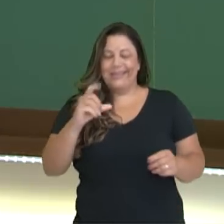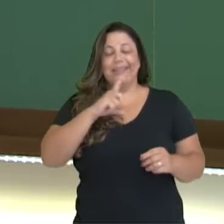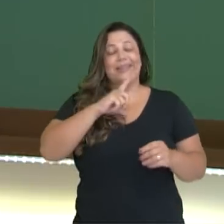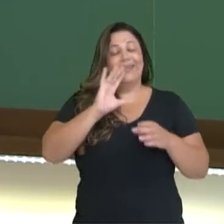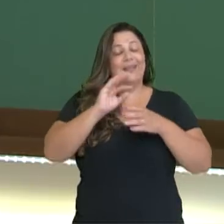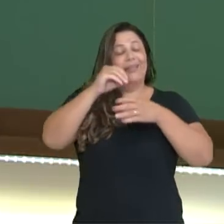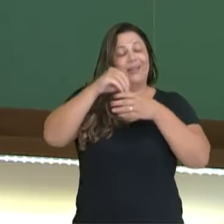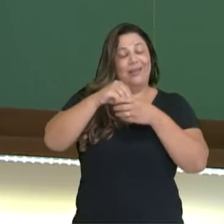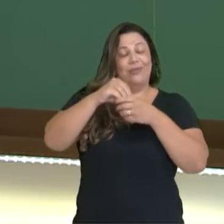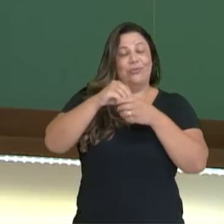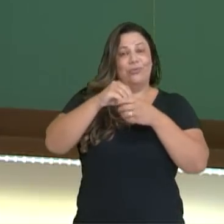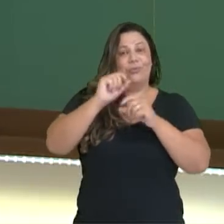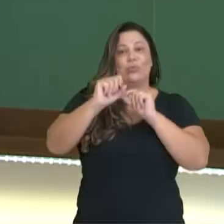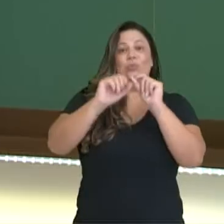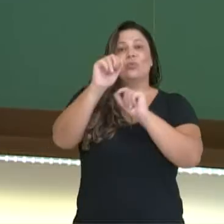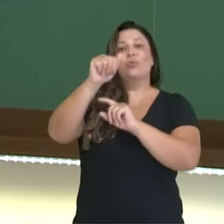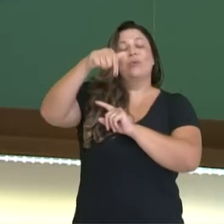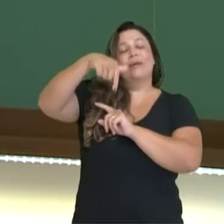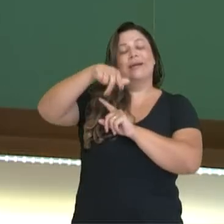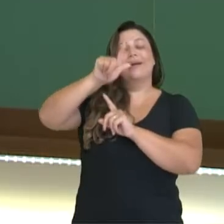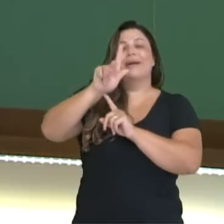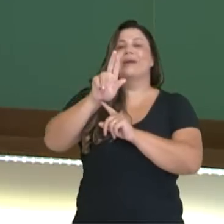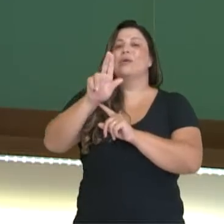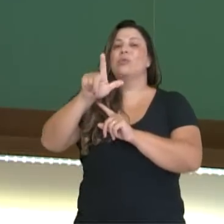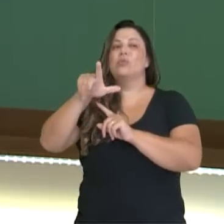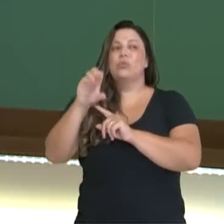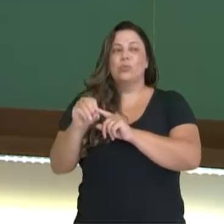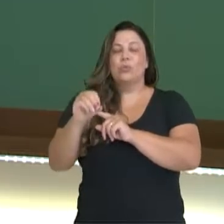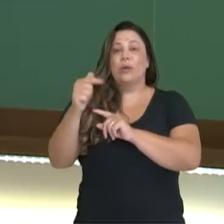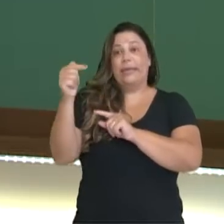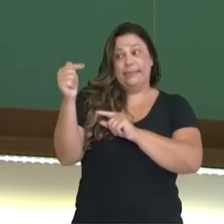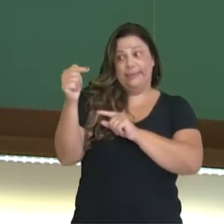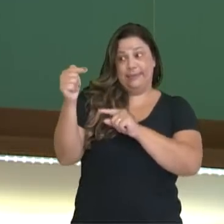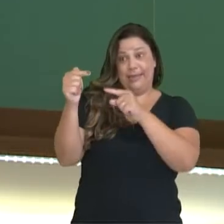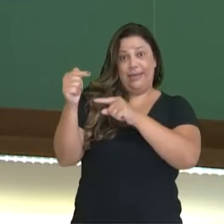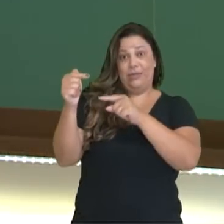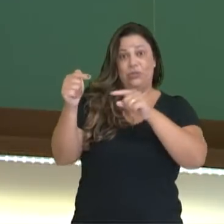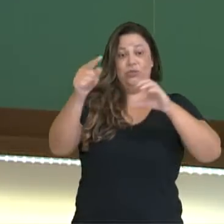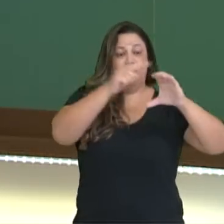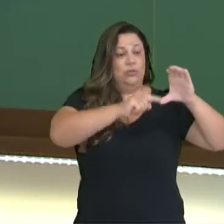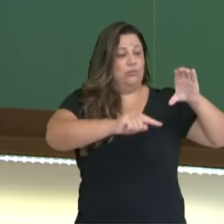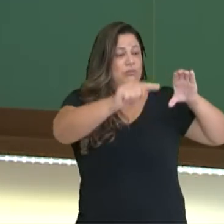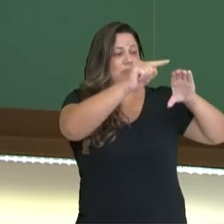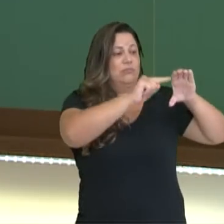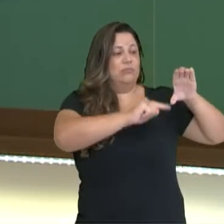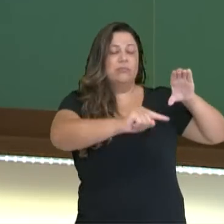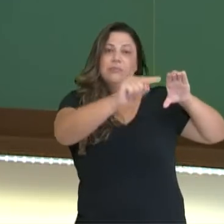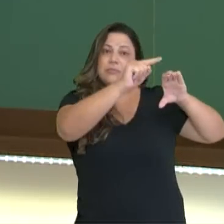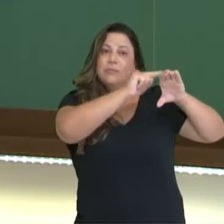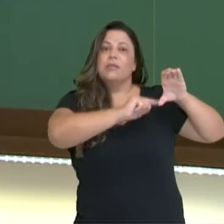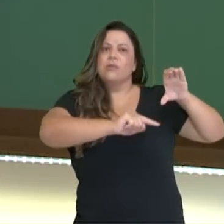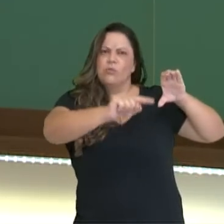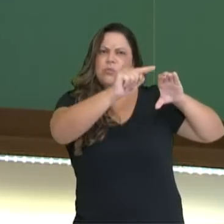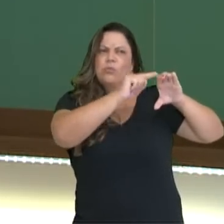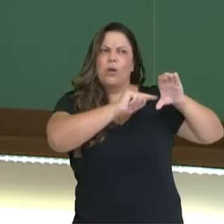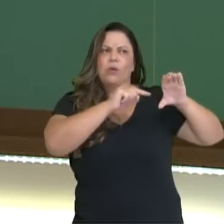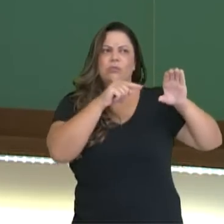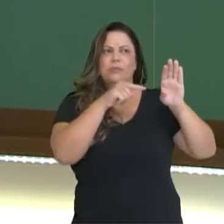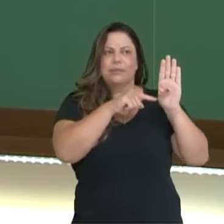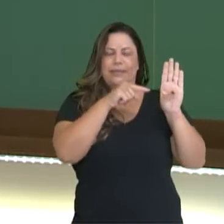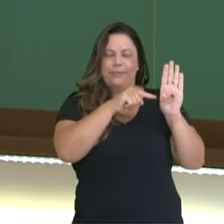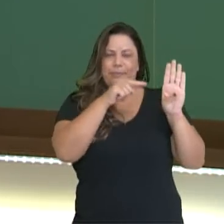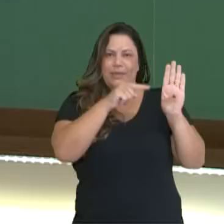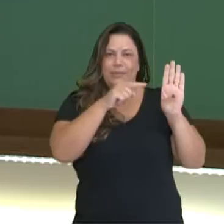tá? Então, ele deu 7 voltas aqui na letra B e deixou como primeira determinação o ângulo